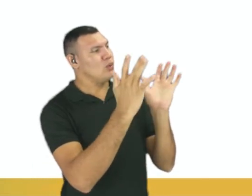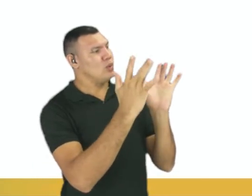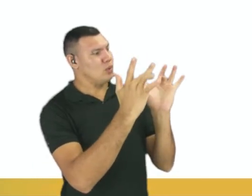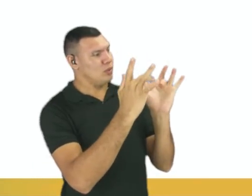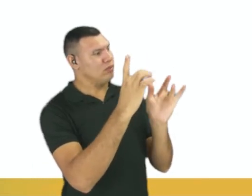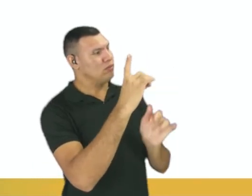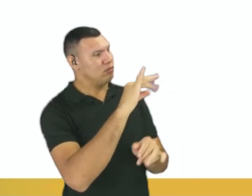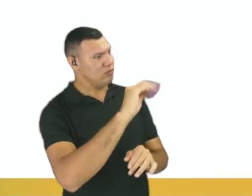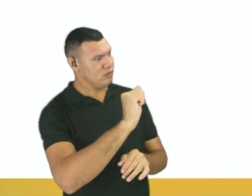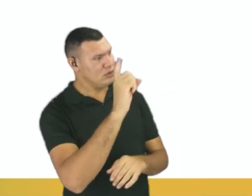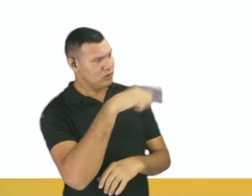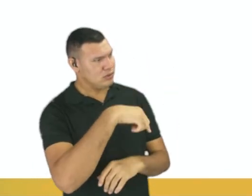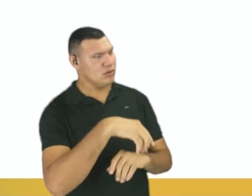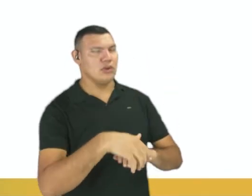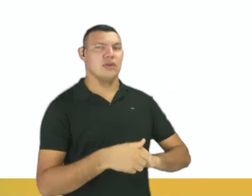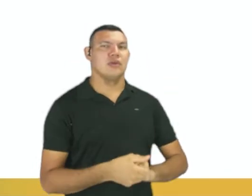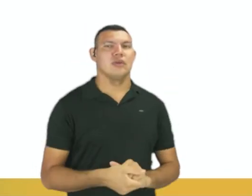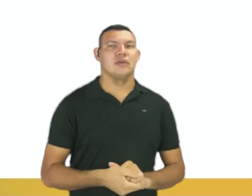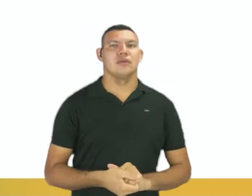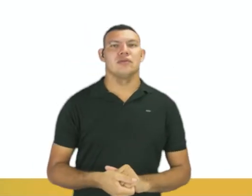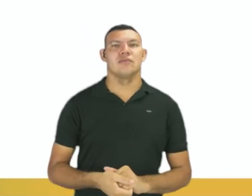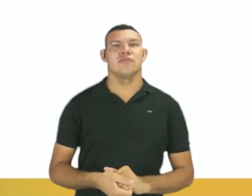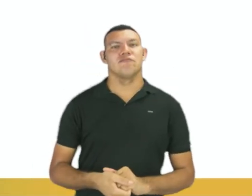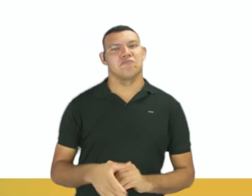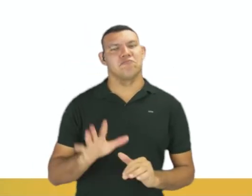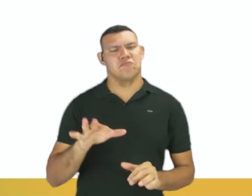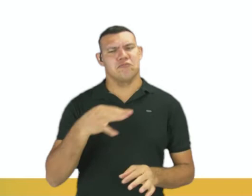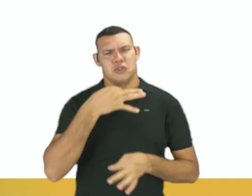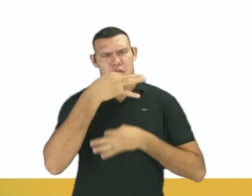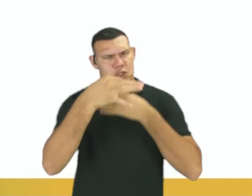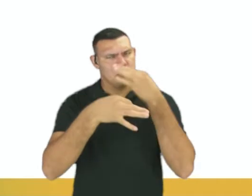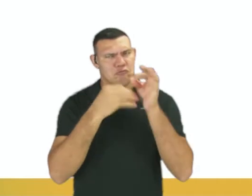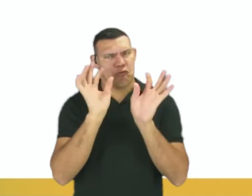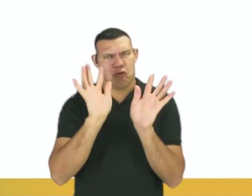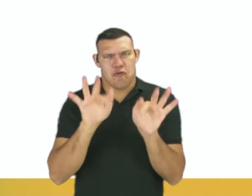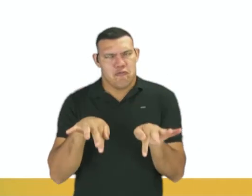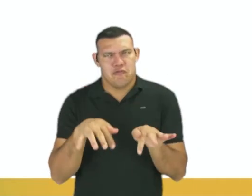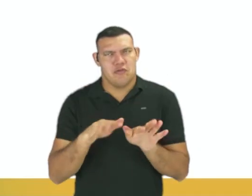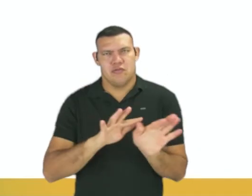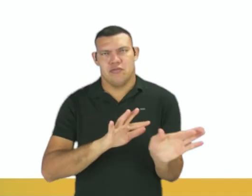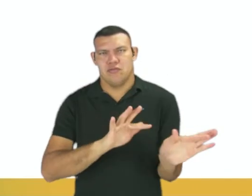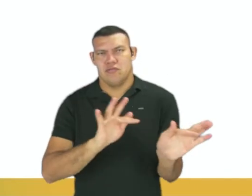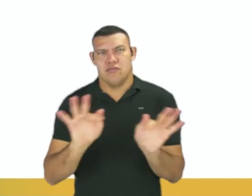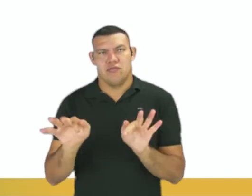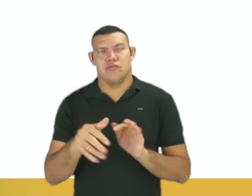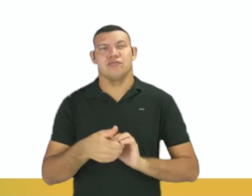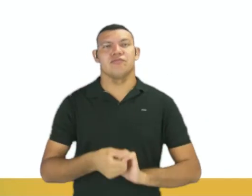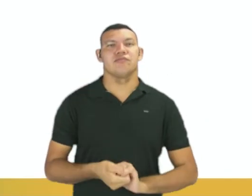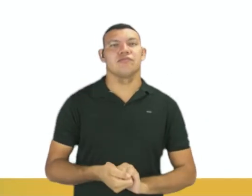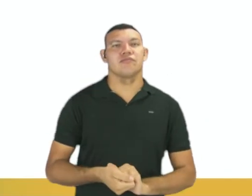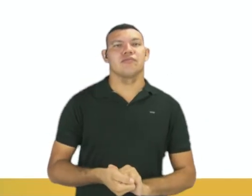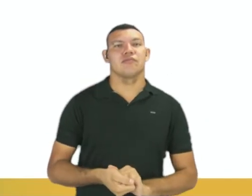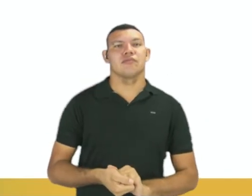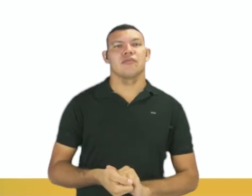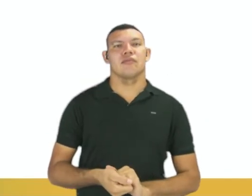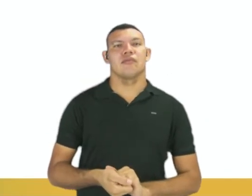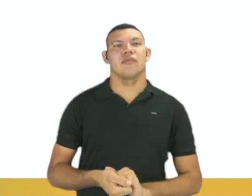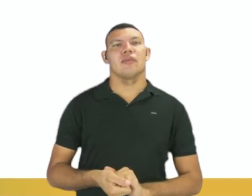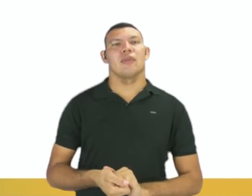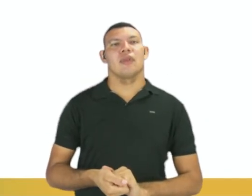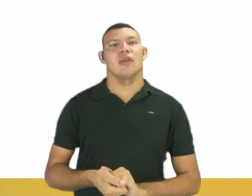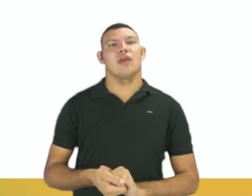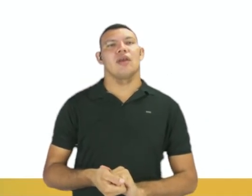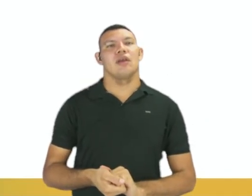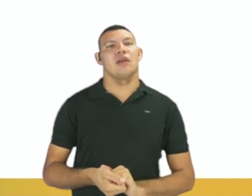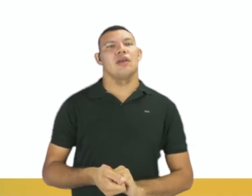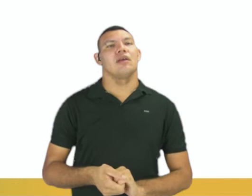acabou isso é um argumento que poderia justificar o final oração mas temos mais e temos uma enorme